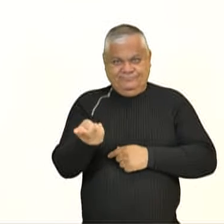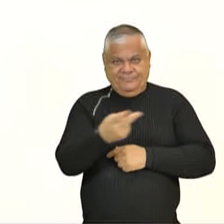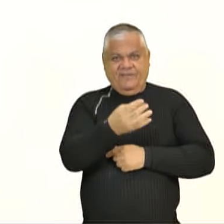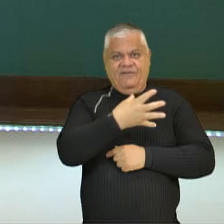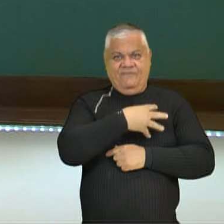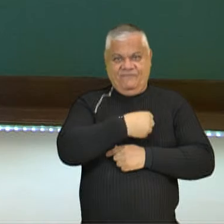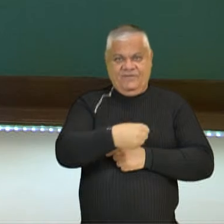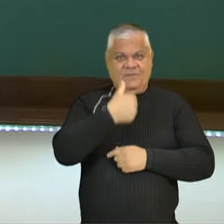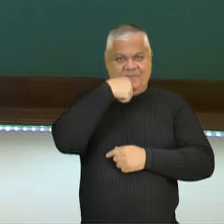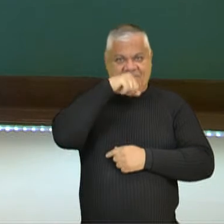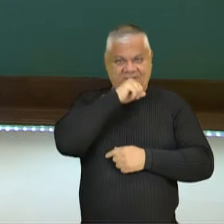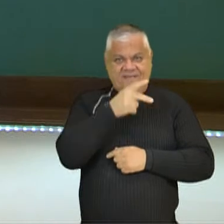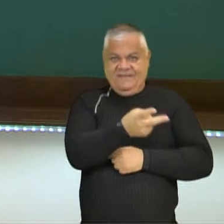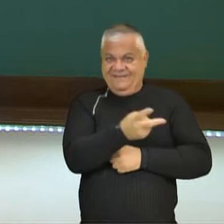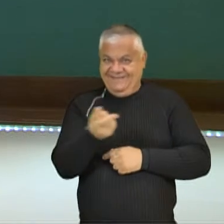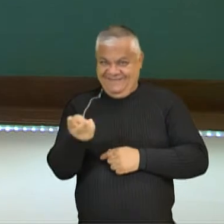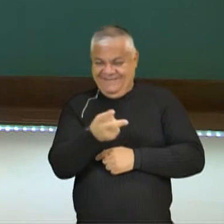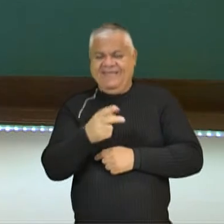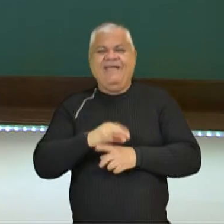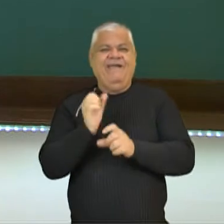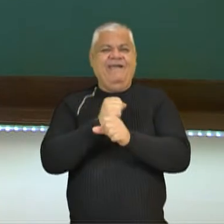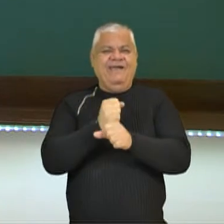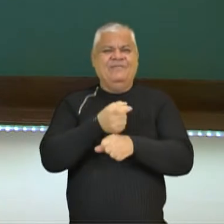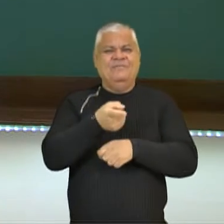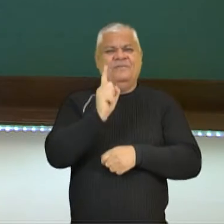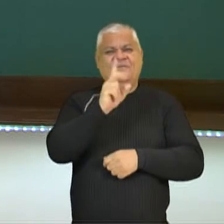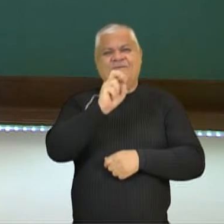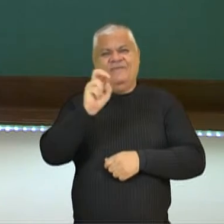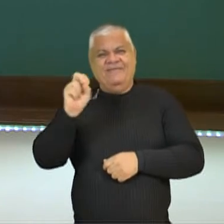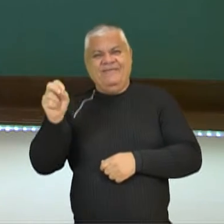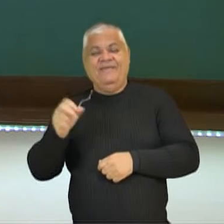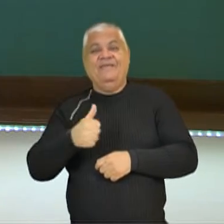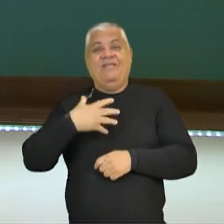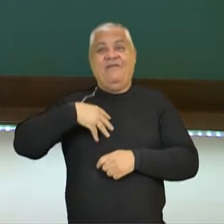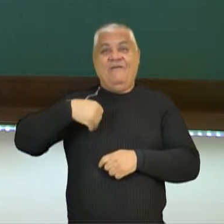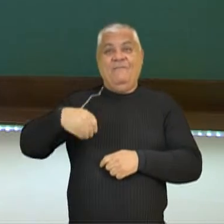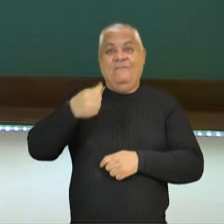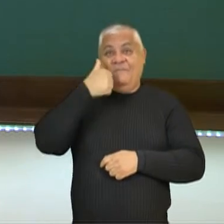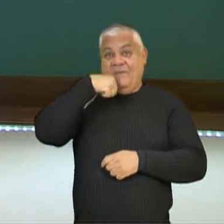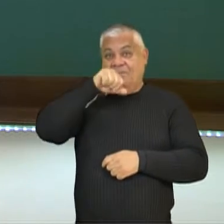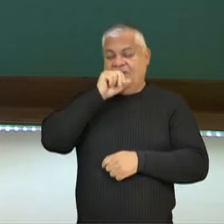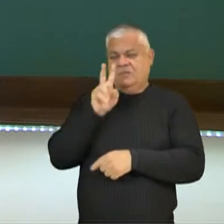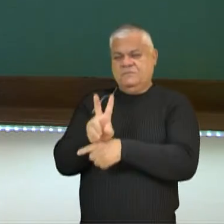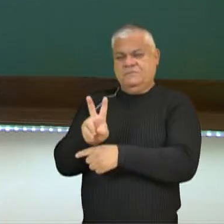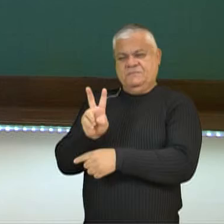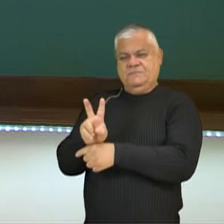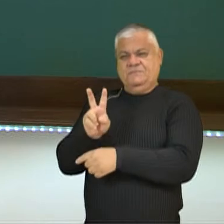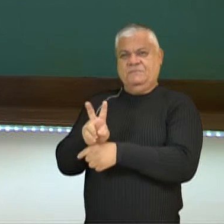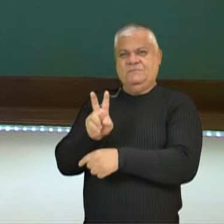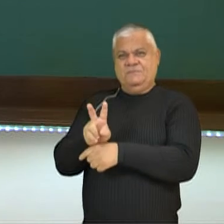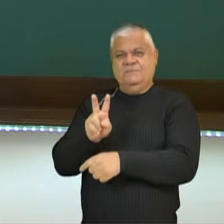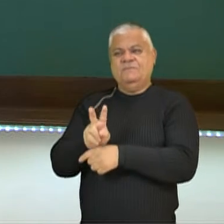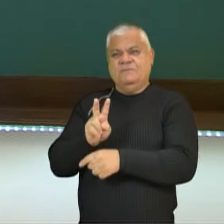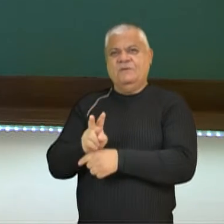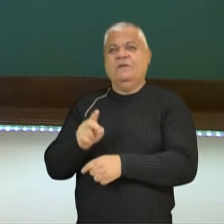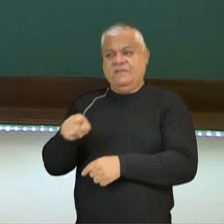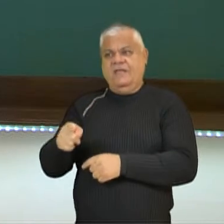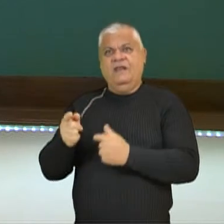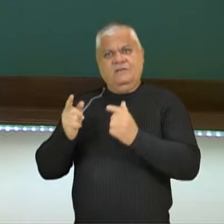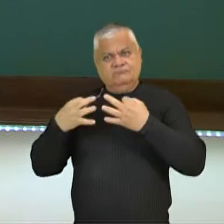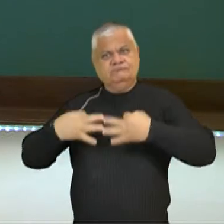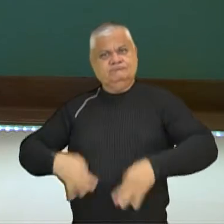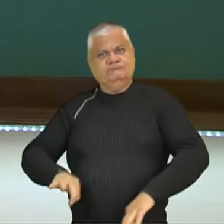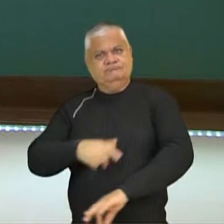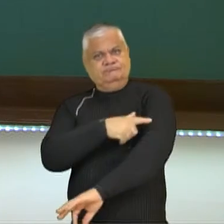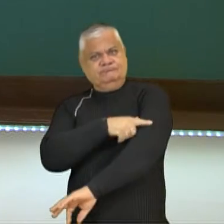né? Principalmente em meados de 1500, né? A questão de vigiar a filha e de querer torná-la também uma moça, uma dona